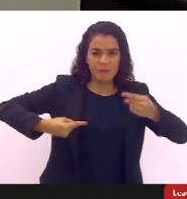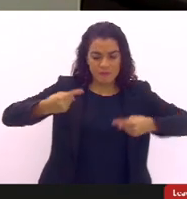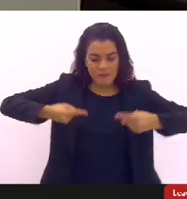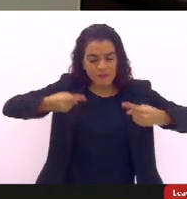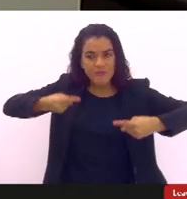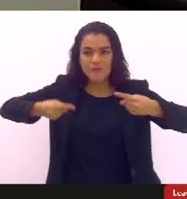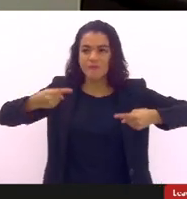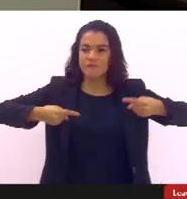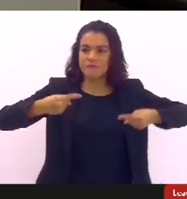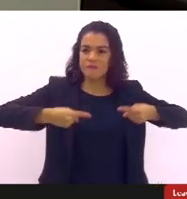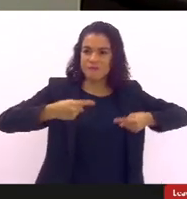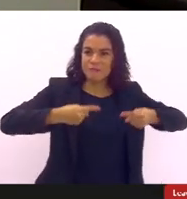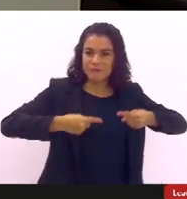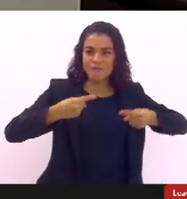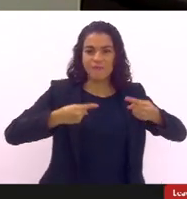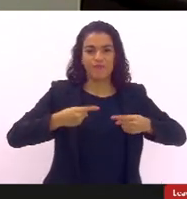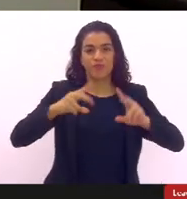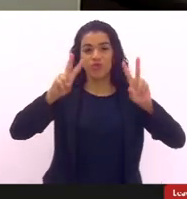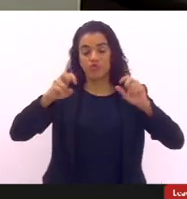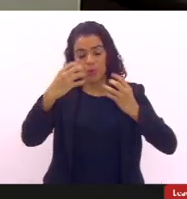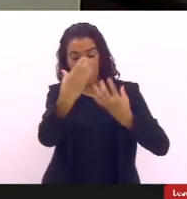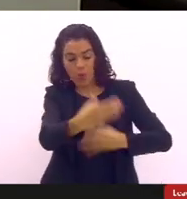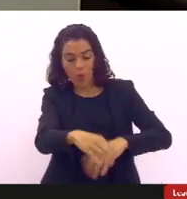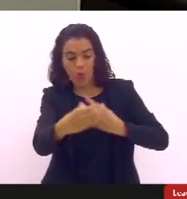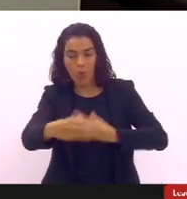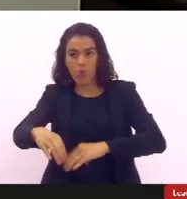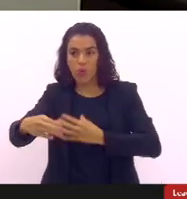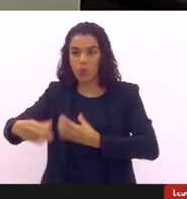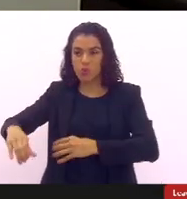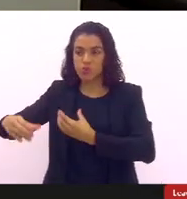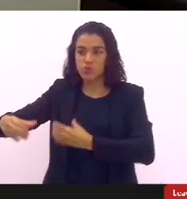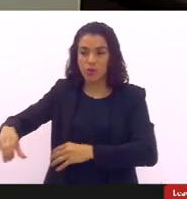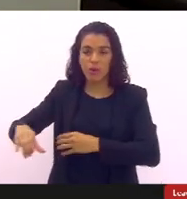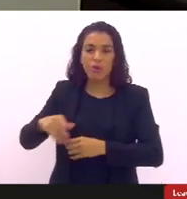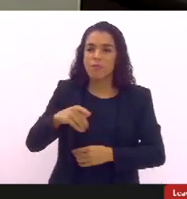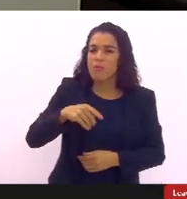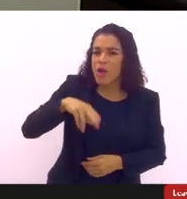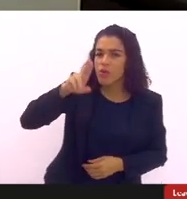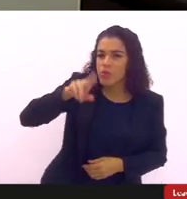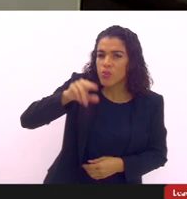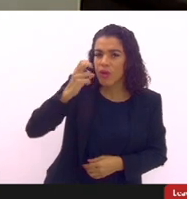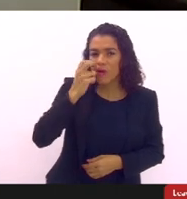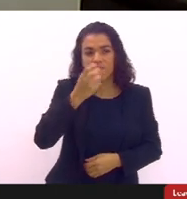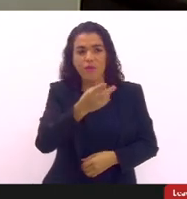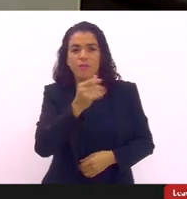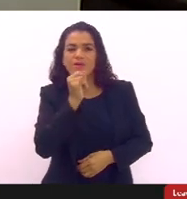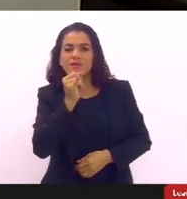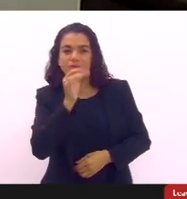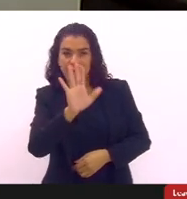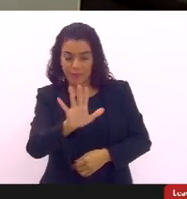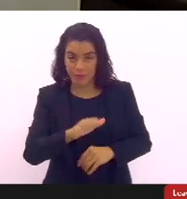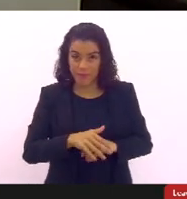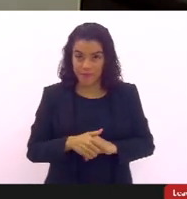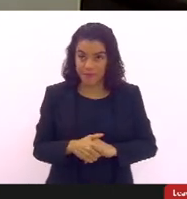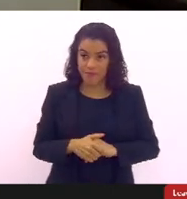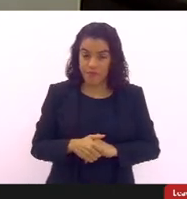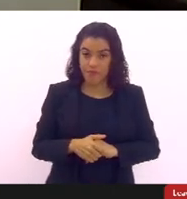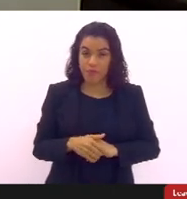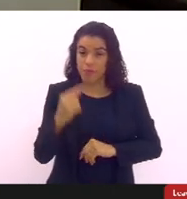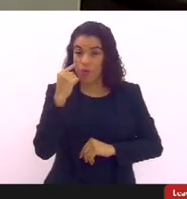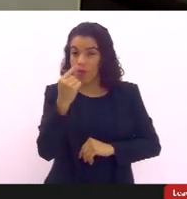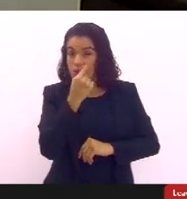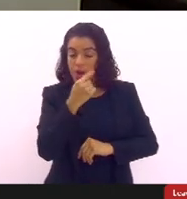nessa casa a questão dos concursos, né? Mas a gente nunca viu, por exemplo, o olhar